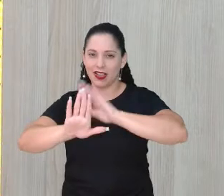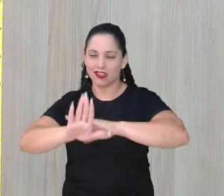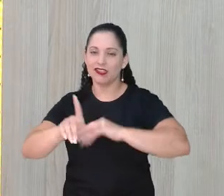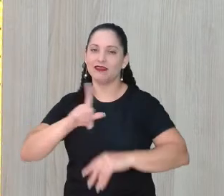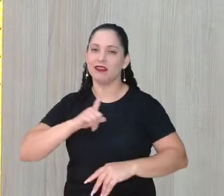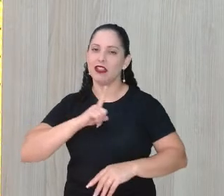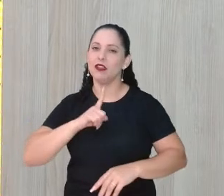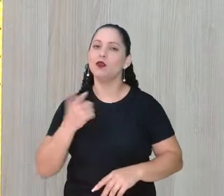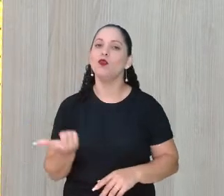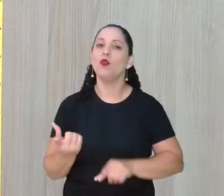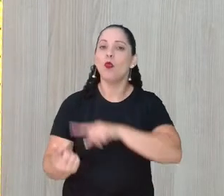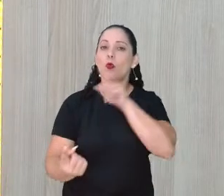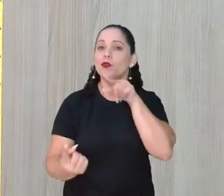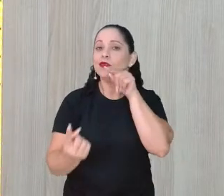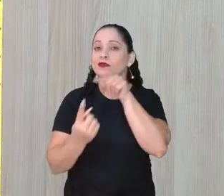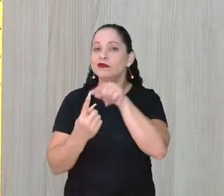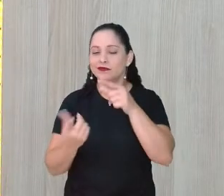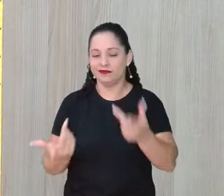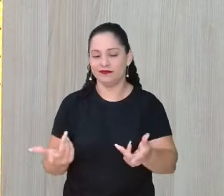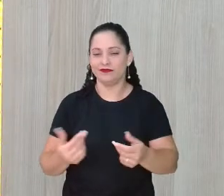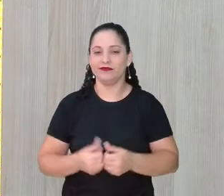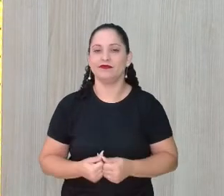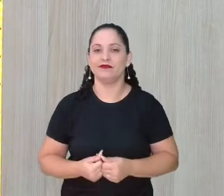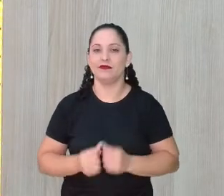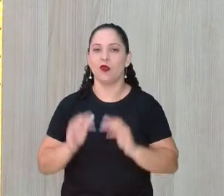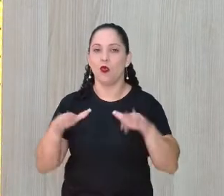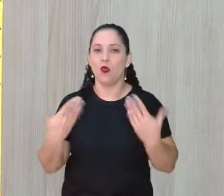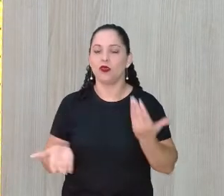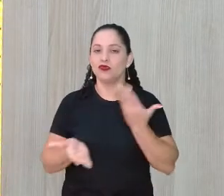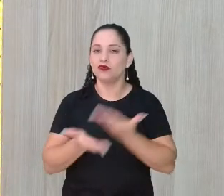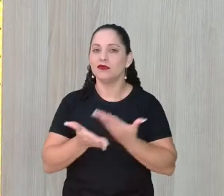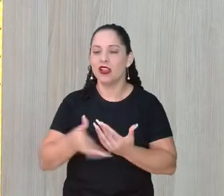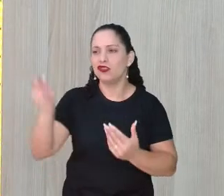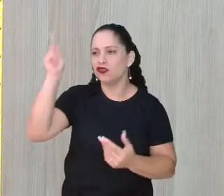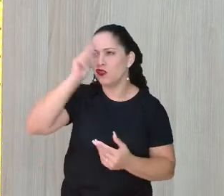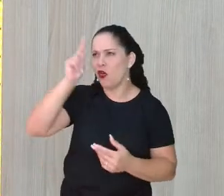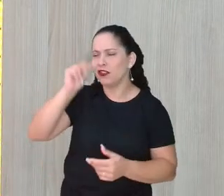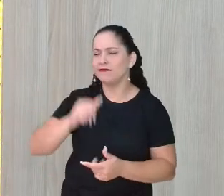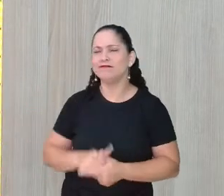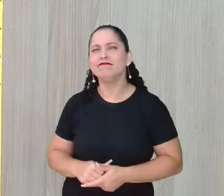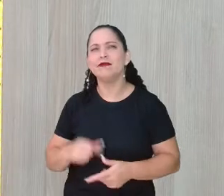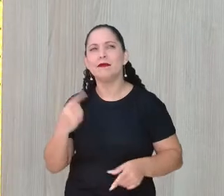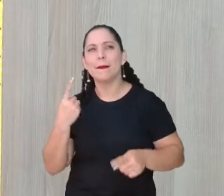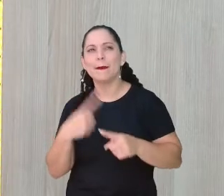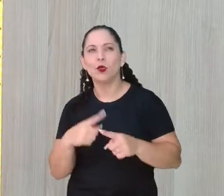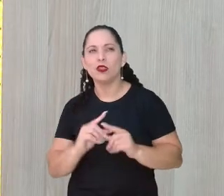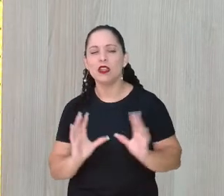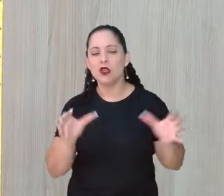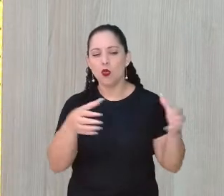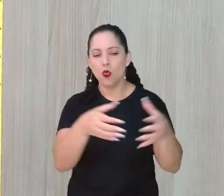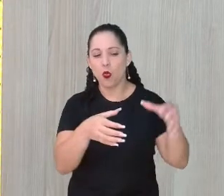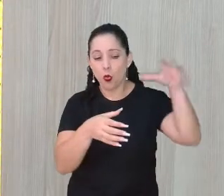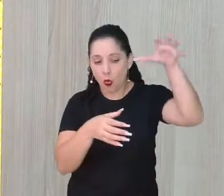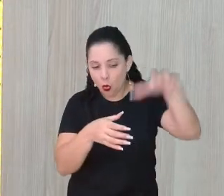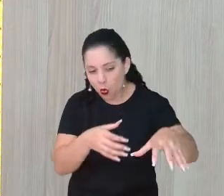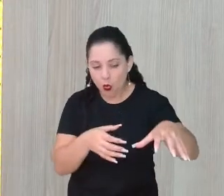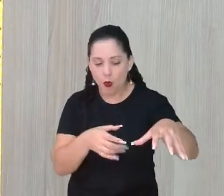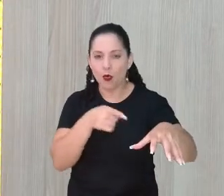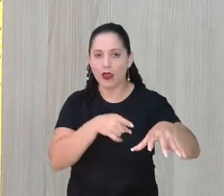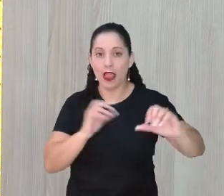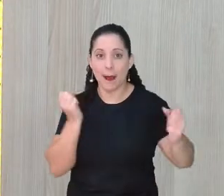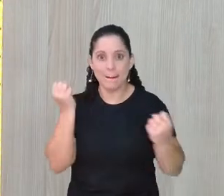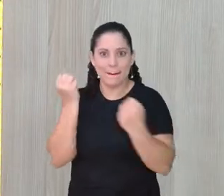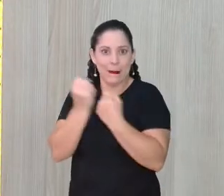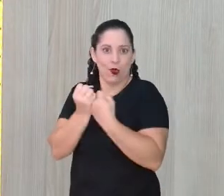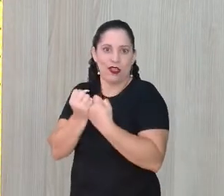Então, o interessante quando a gente estuda história é sempre questionar por que é que esse grupo resolveu apoiar